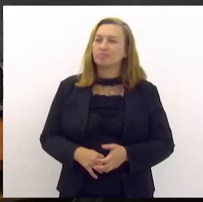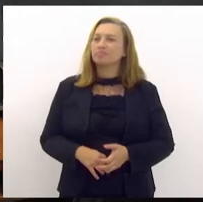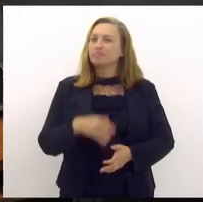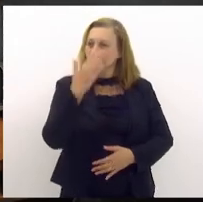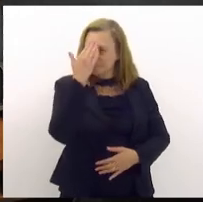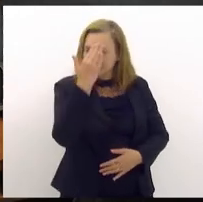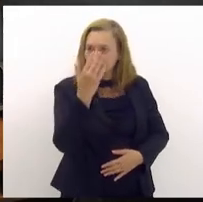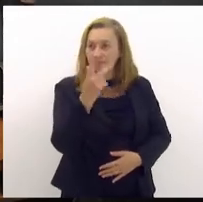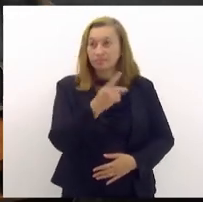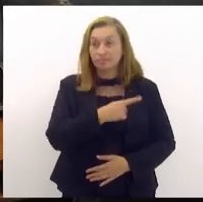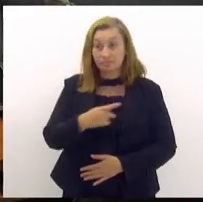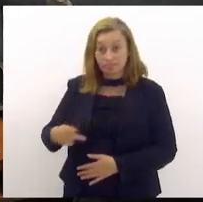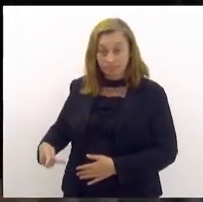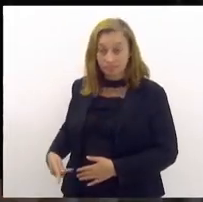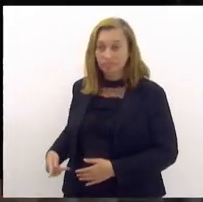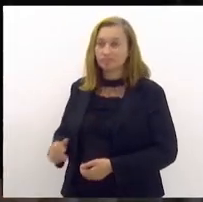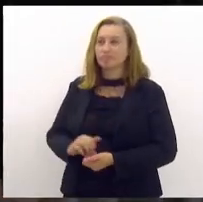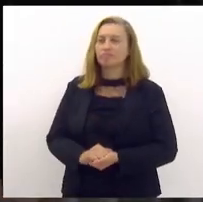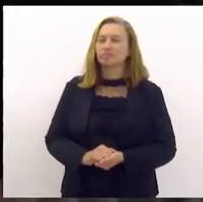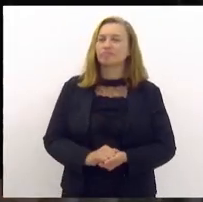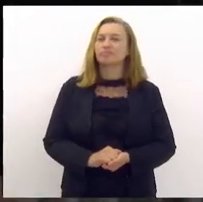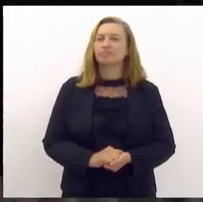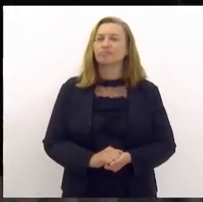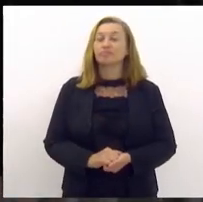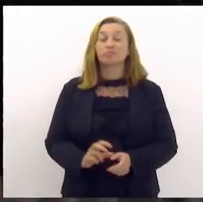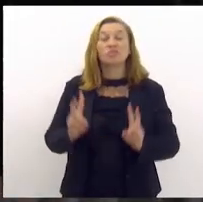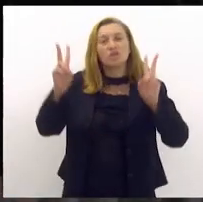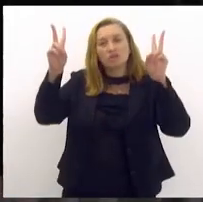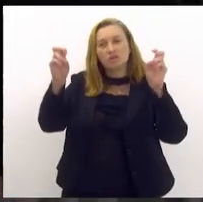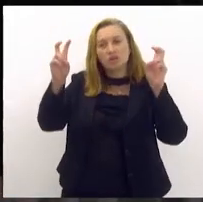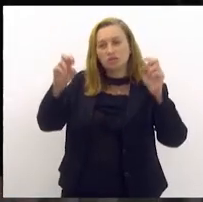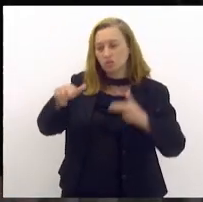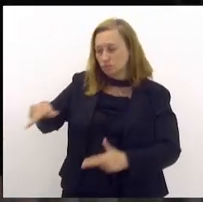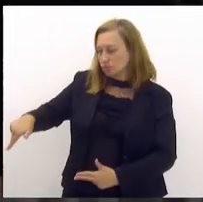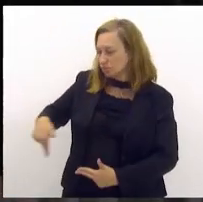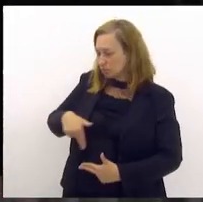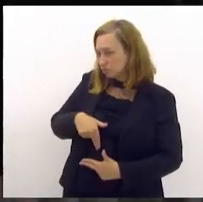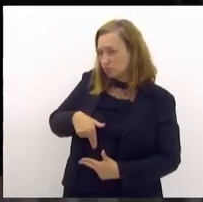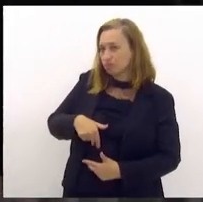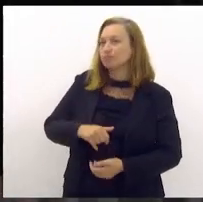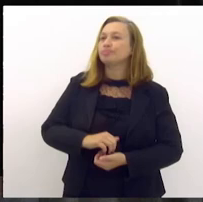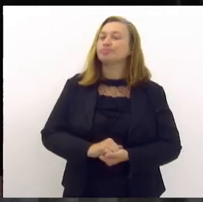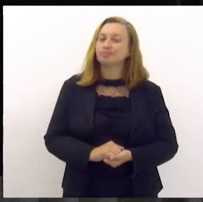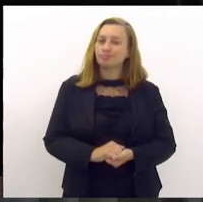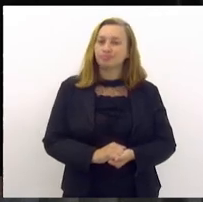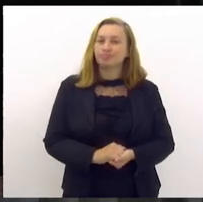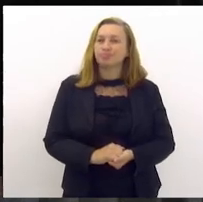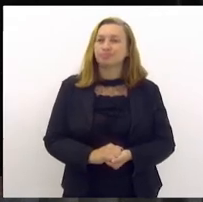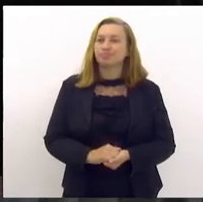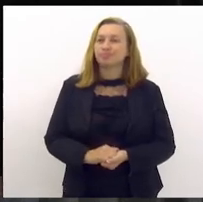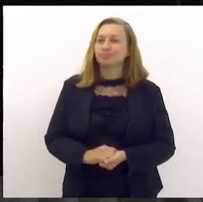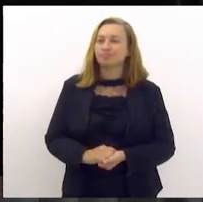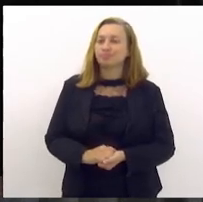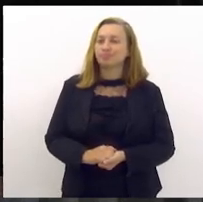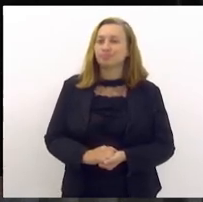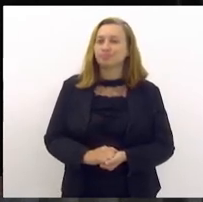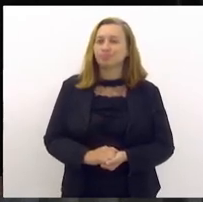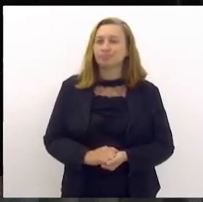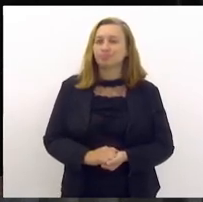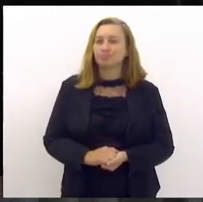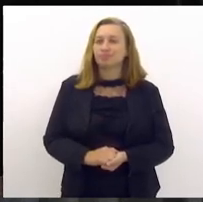Obrigado, presidenta. Os assuntos que me trazem a esta tribuna